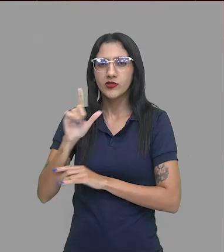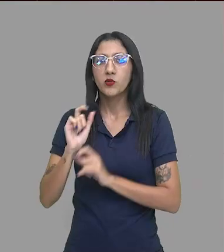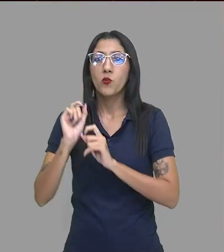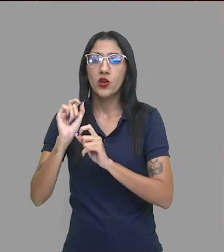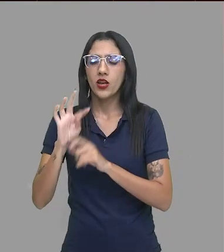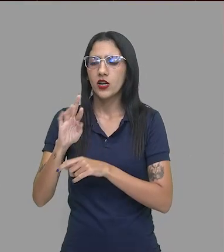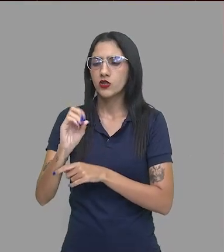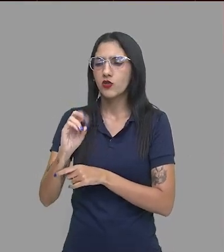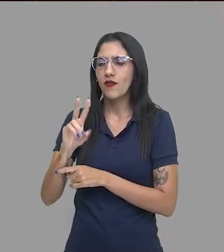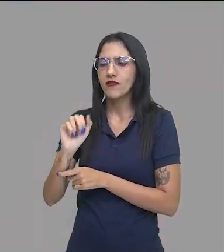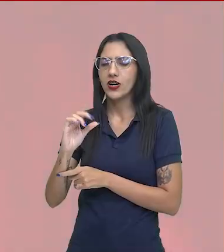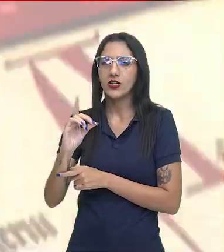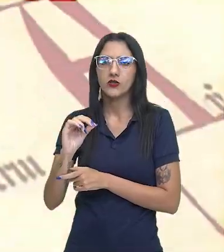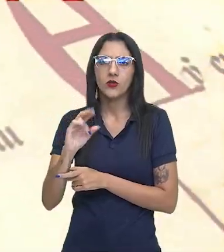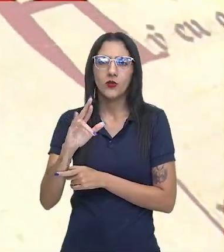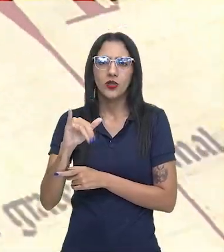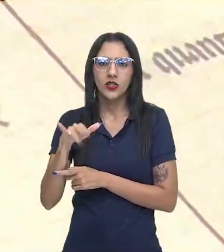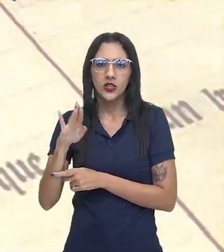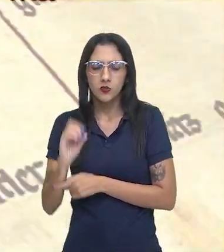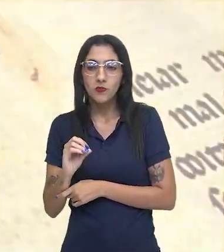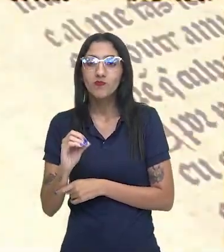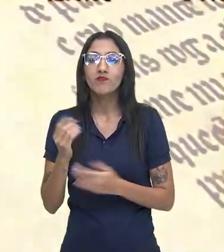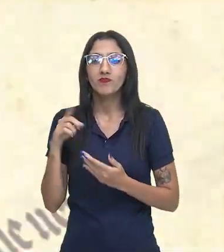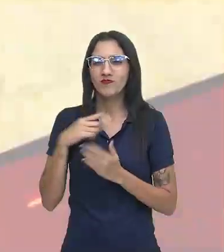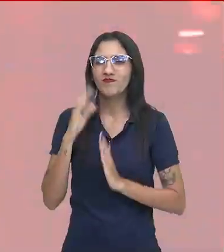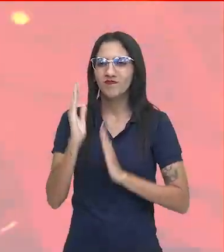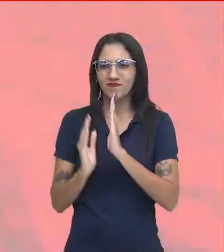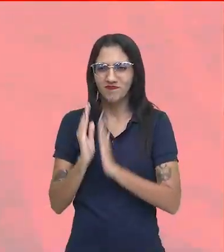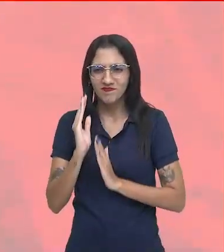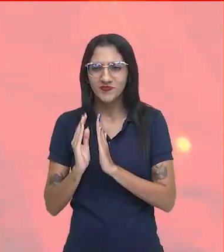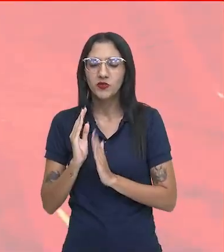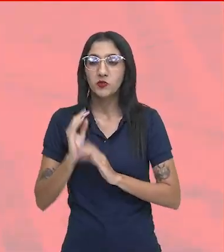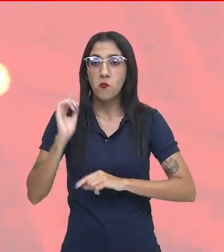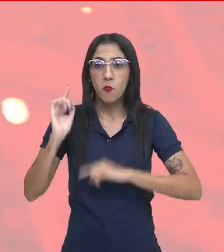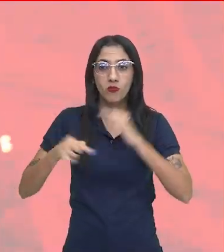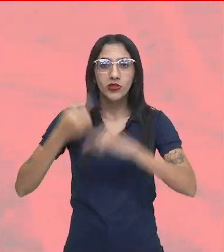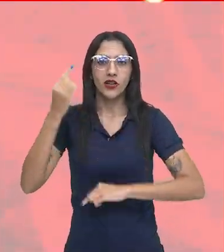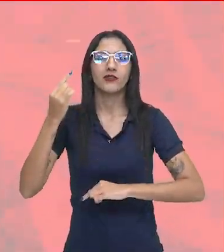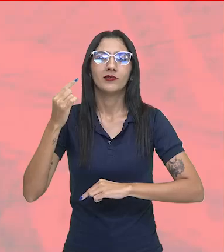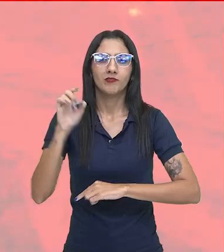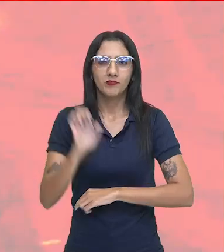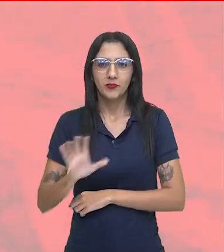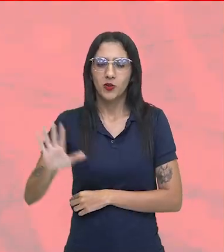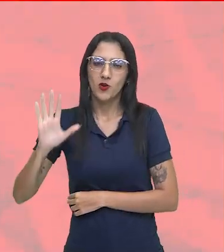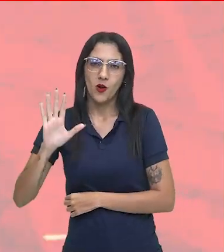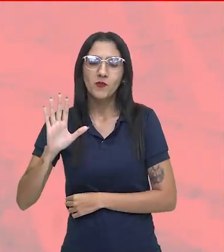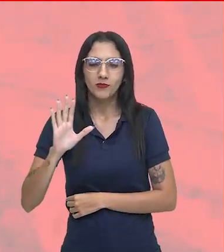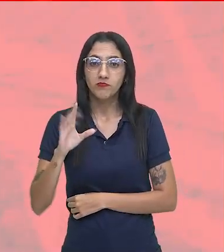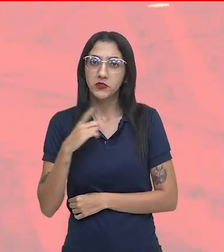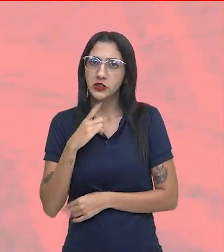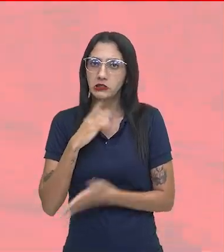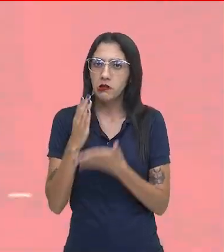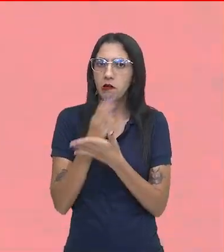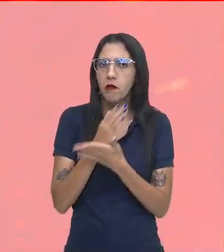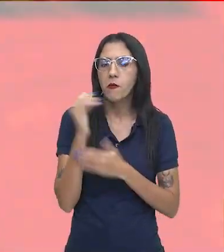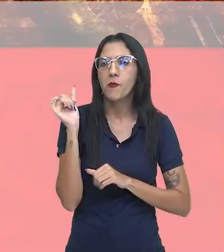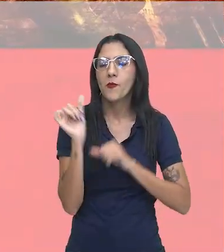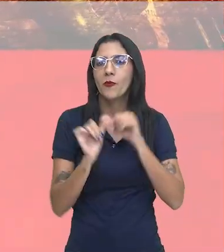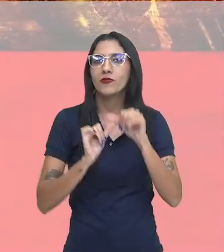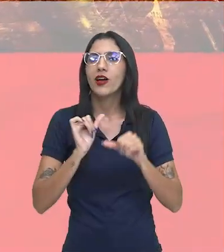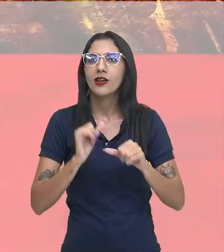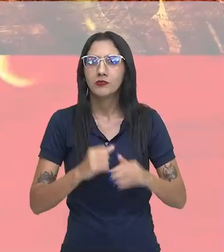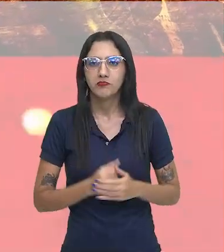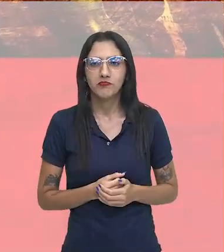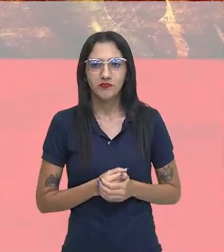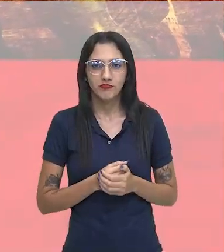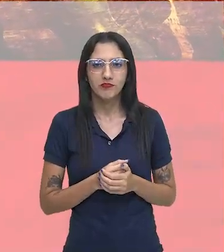como trovadorismo. Foi um período de modernização na Europa, quando ocorreram as seguintes mudanças: a